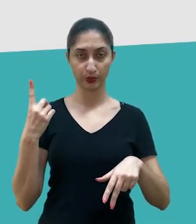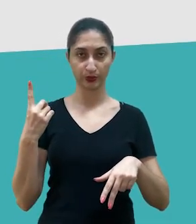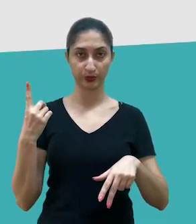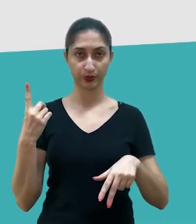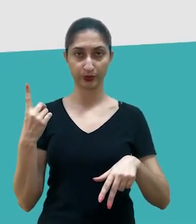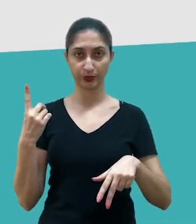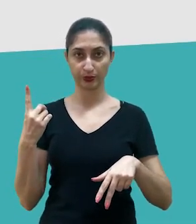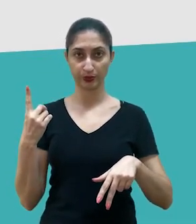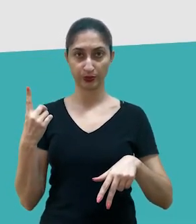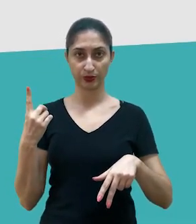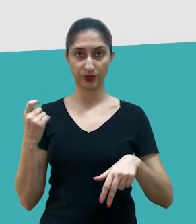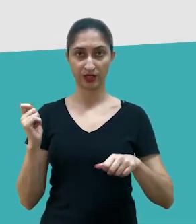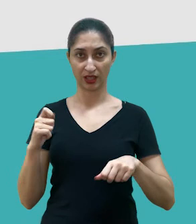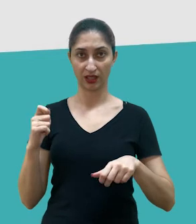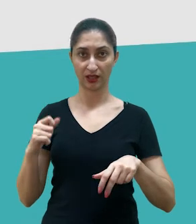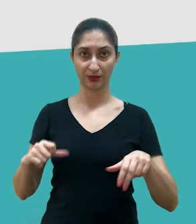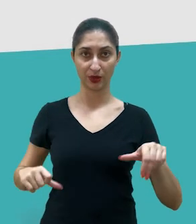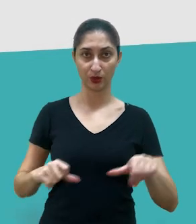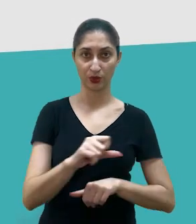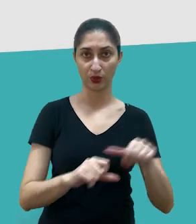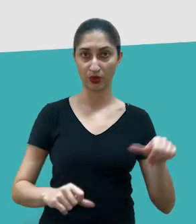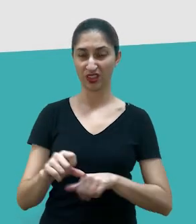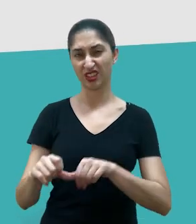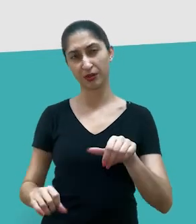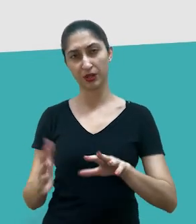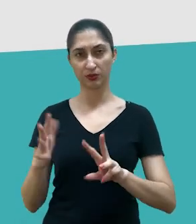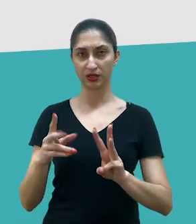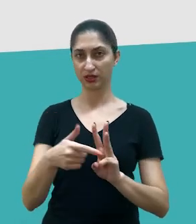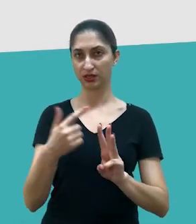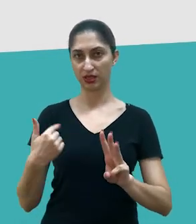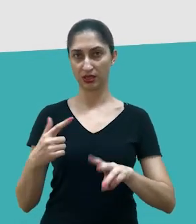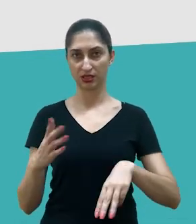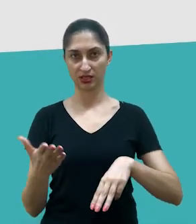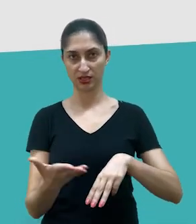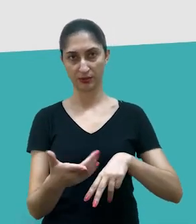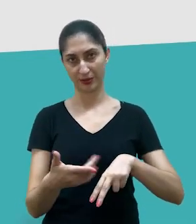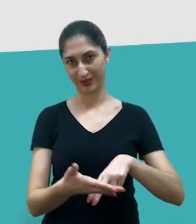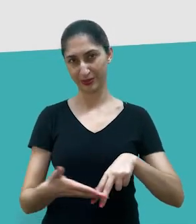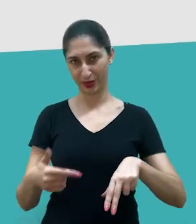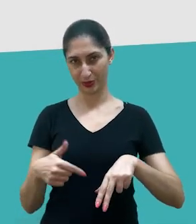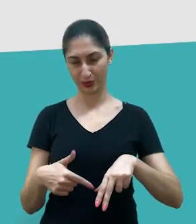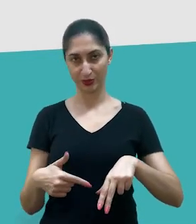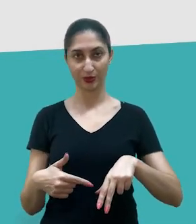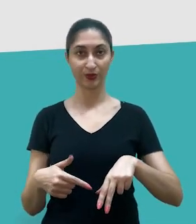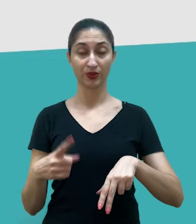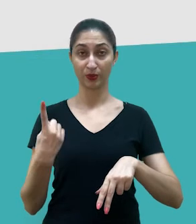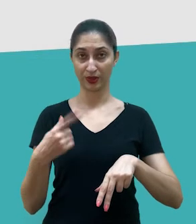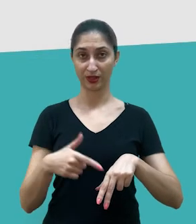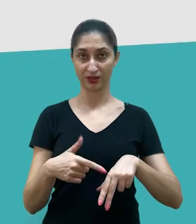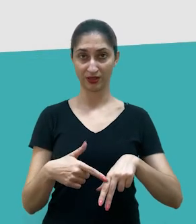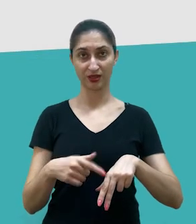é intercambiável com pelo menos mais 3 bottoms. Um bottom é